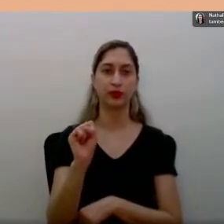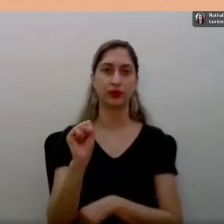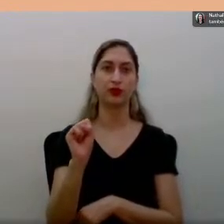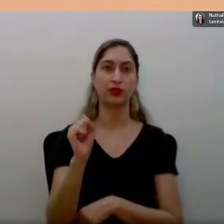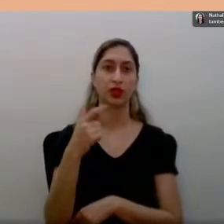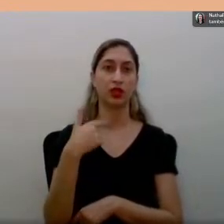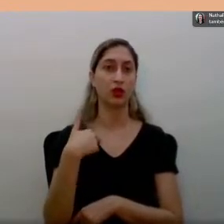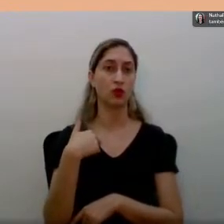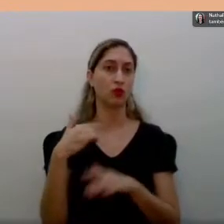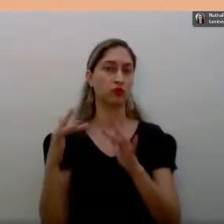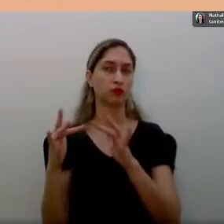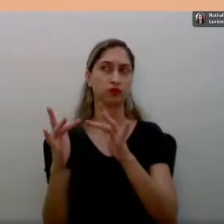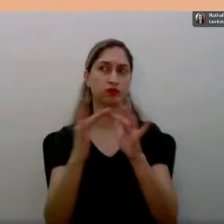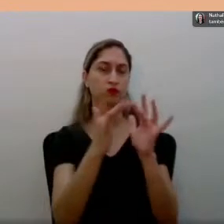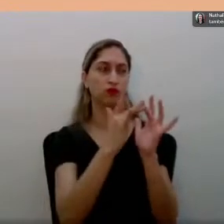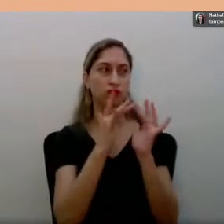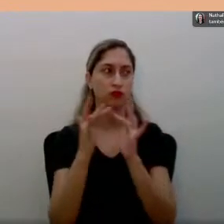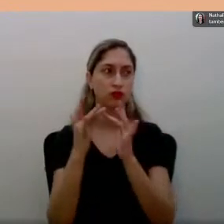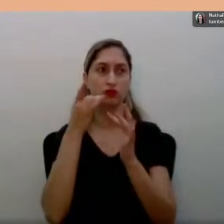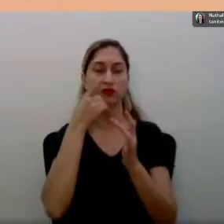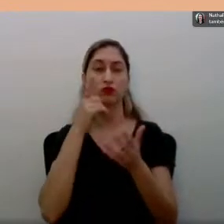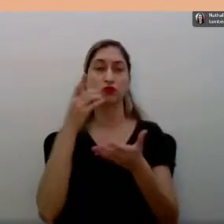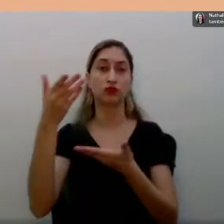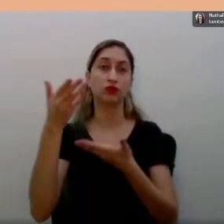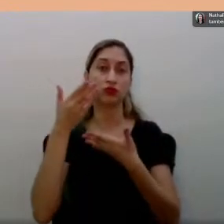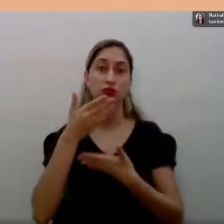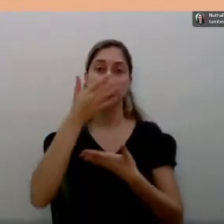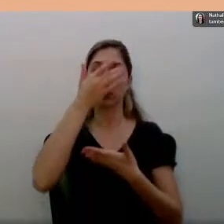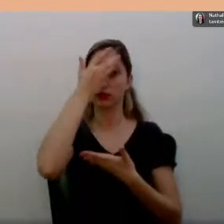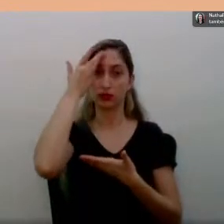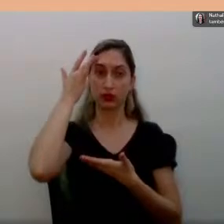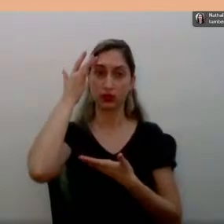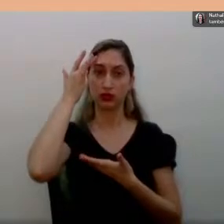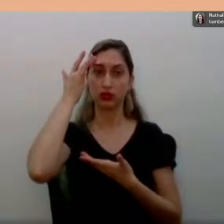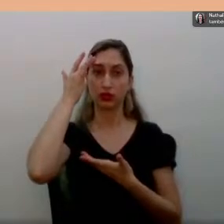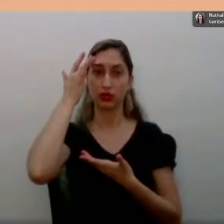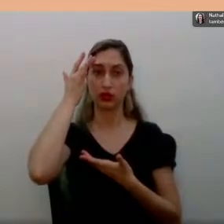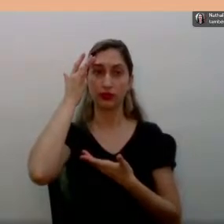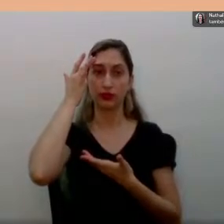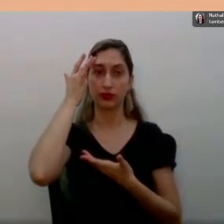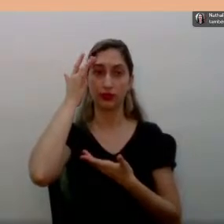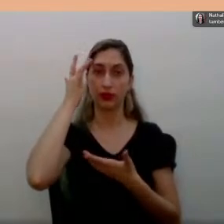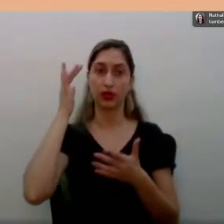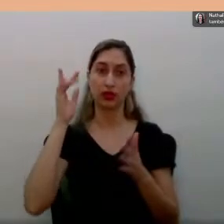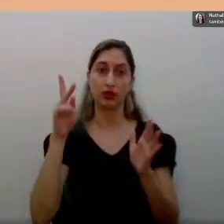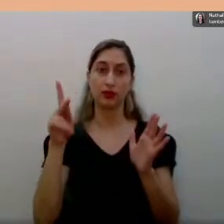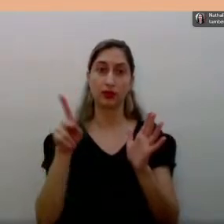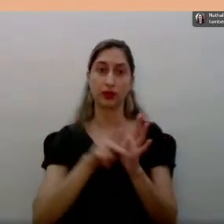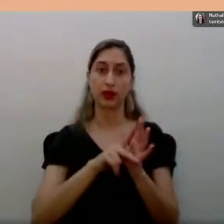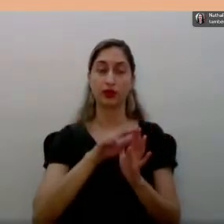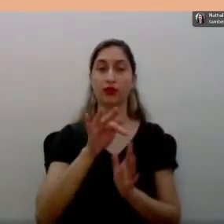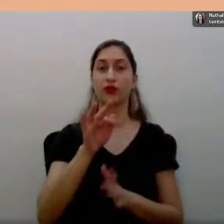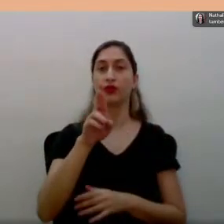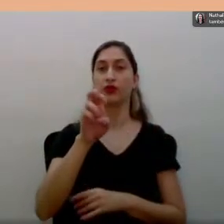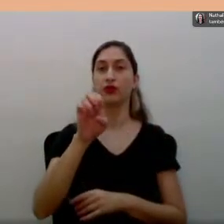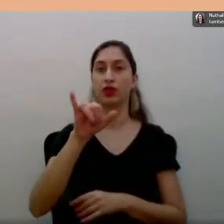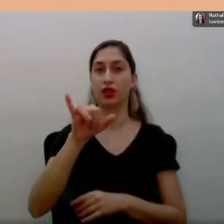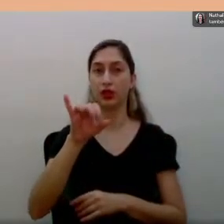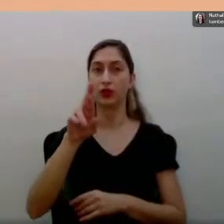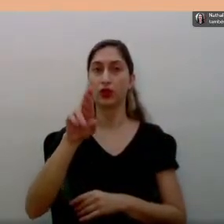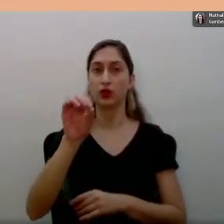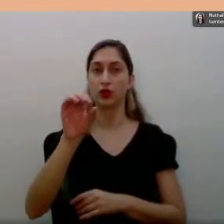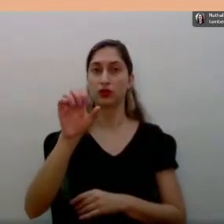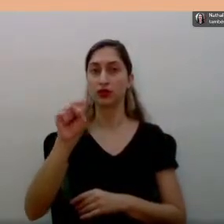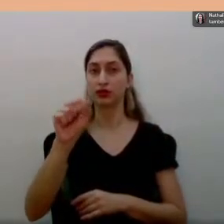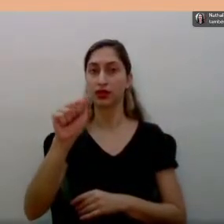para poder trazer né o restante lado da que trabalha lá no Frei Rosário para poder tar conversando com a